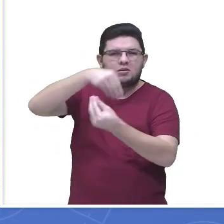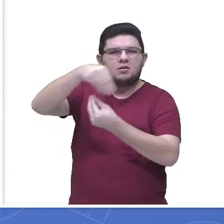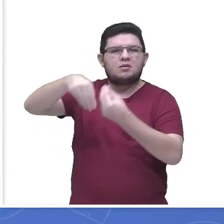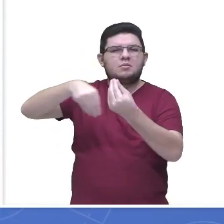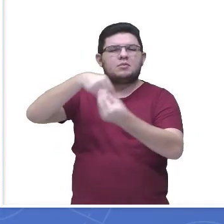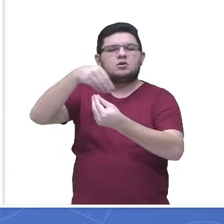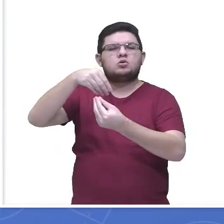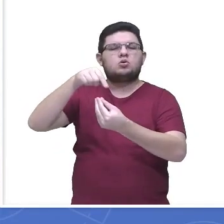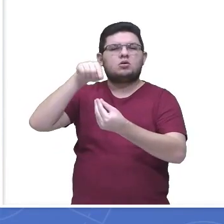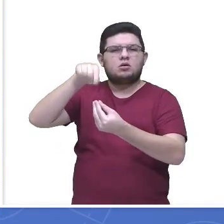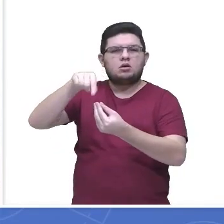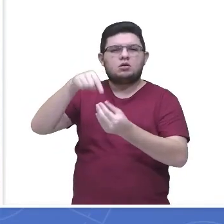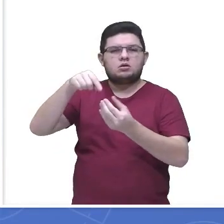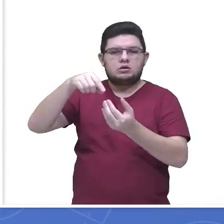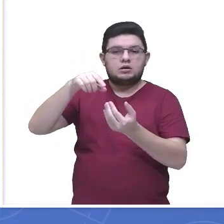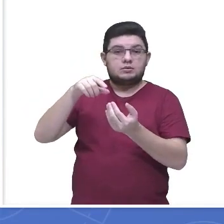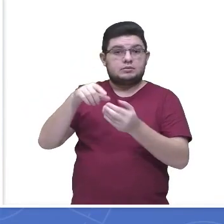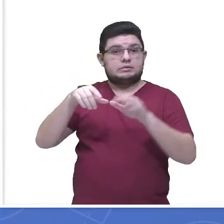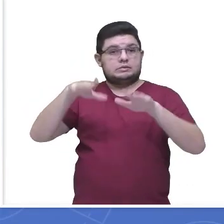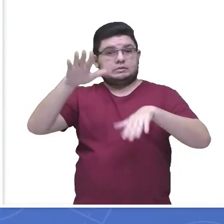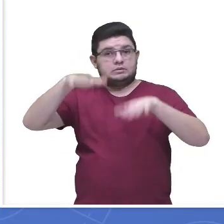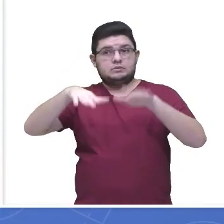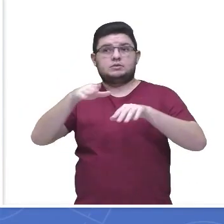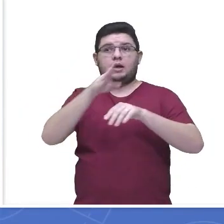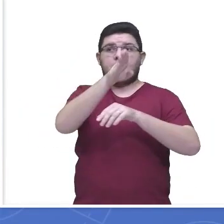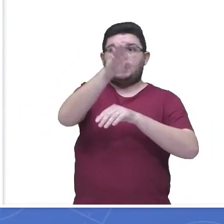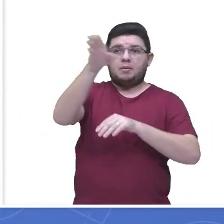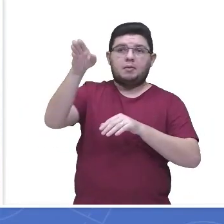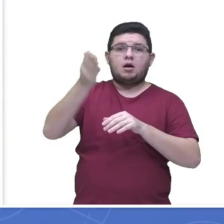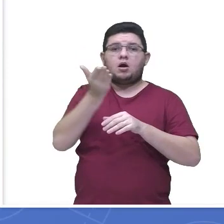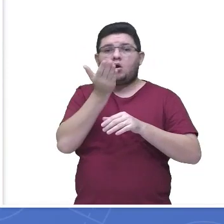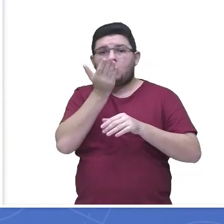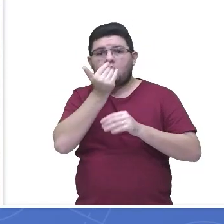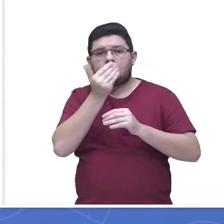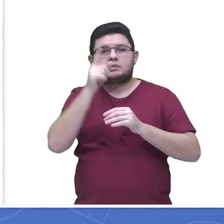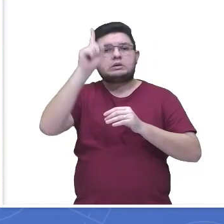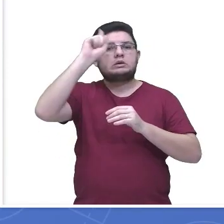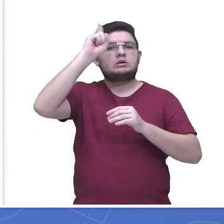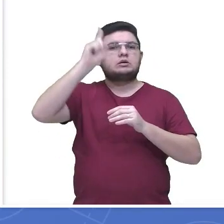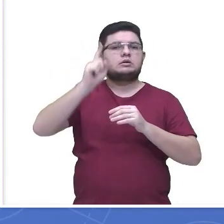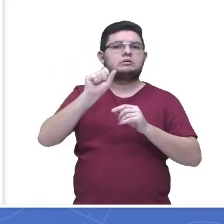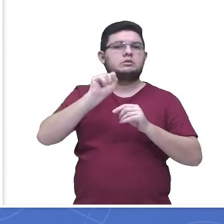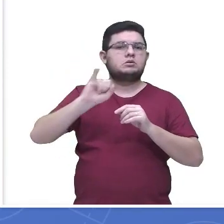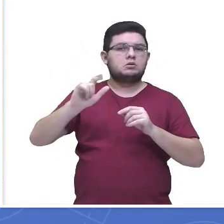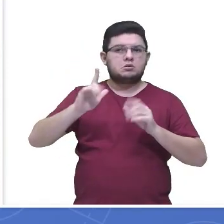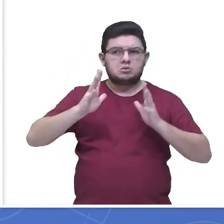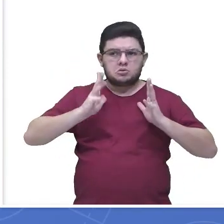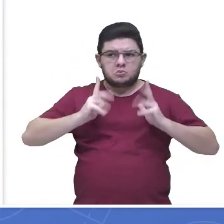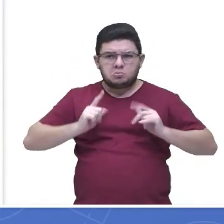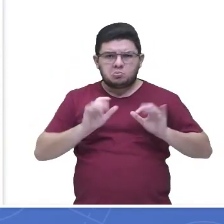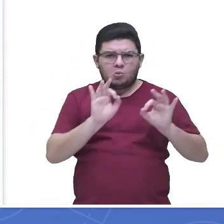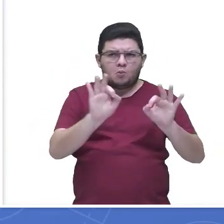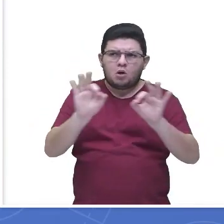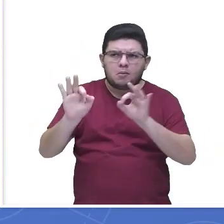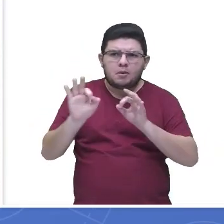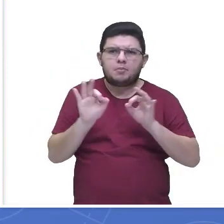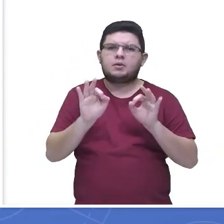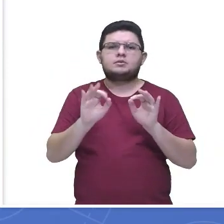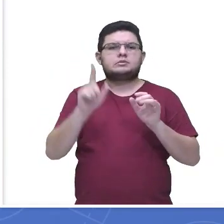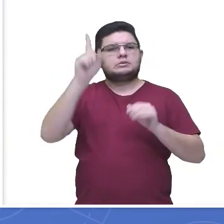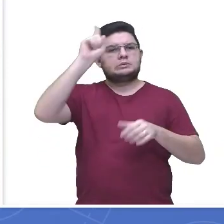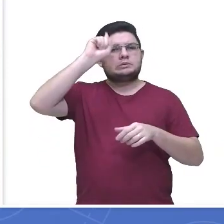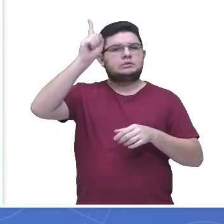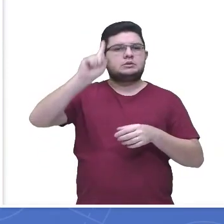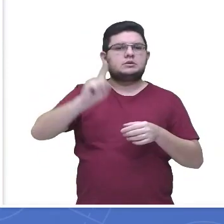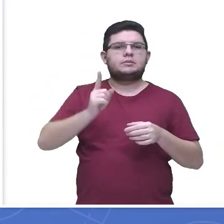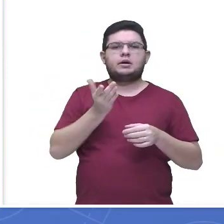não sabe a procedência, se a pessoa fez da forma correta, se ela foi armazenada da forma